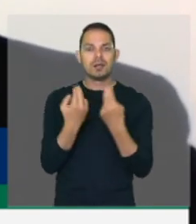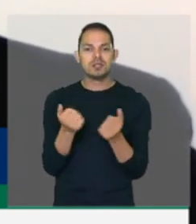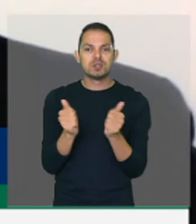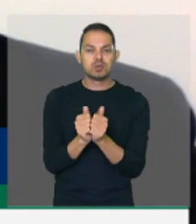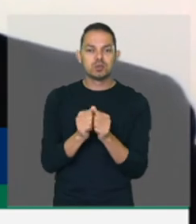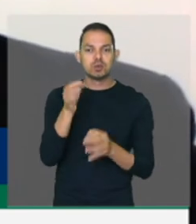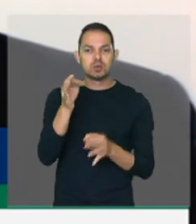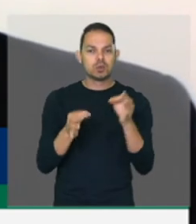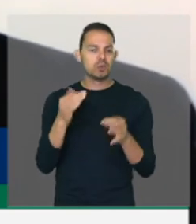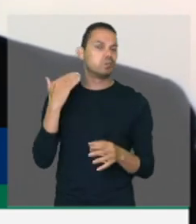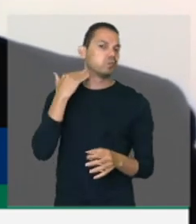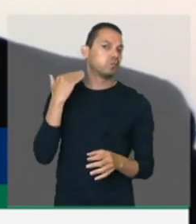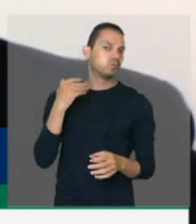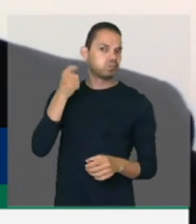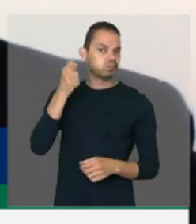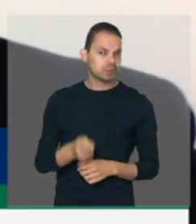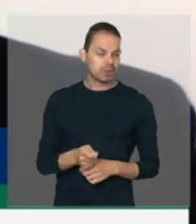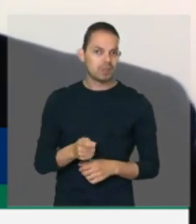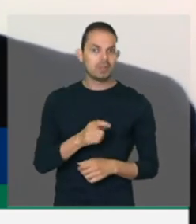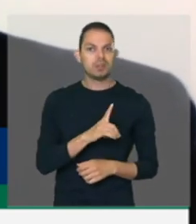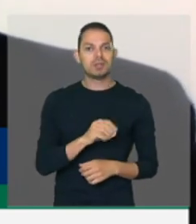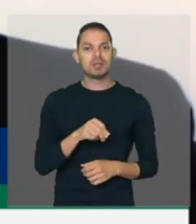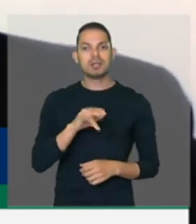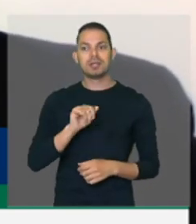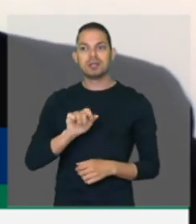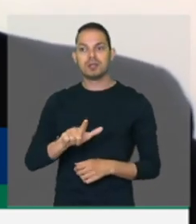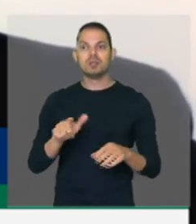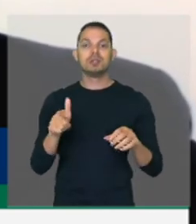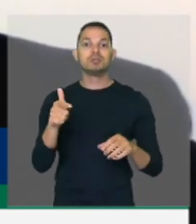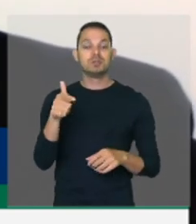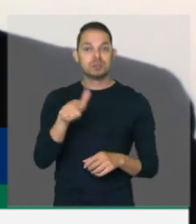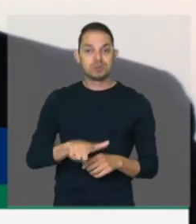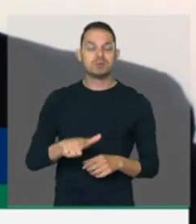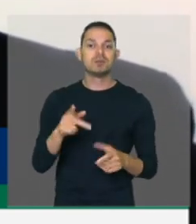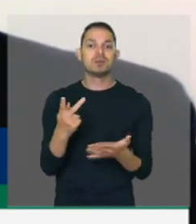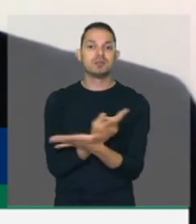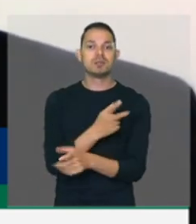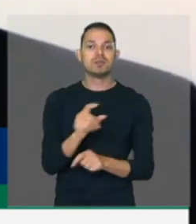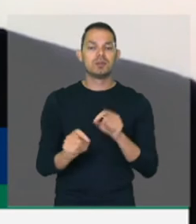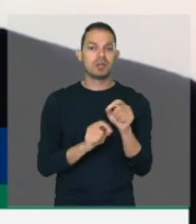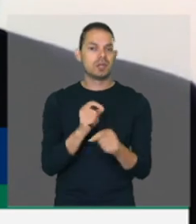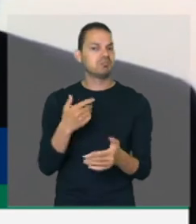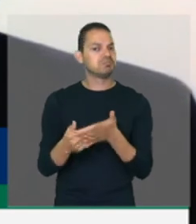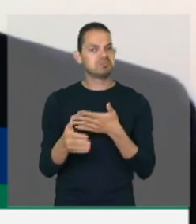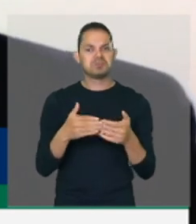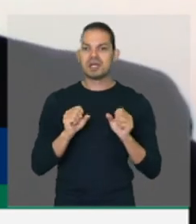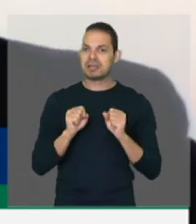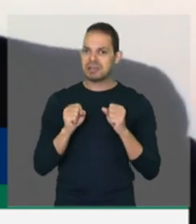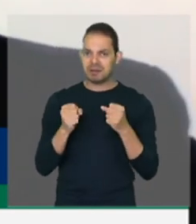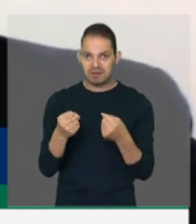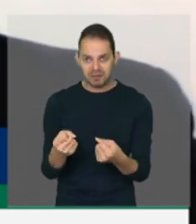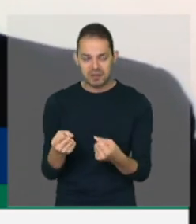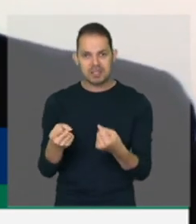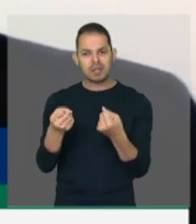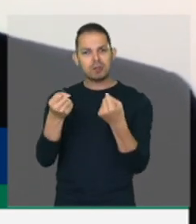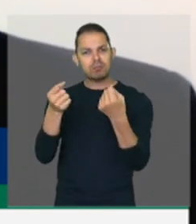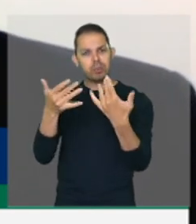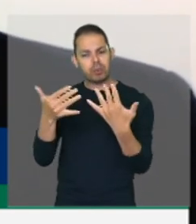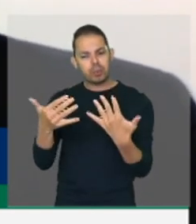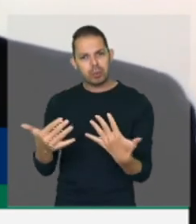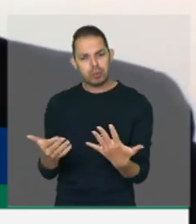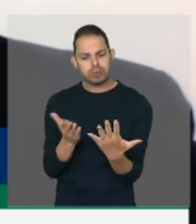do deputado federal Daniel Silveira, onde, mais uma vez, mesmo com a defesa expondo os